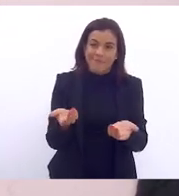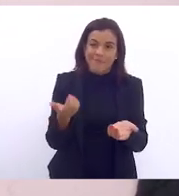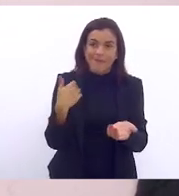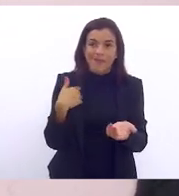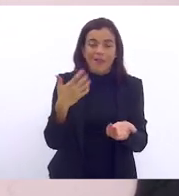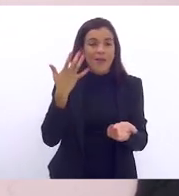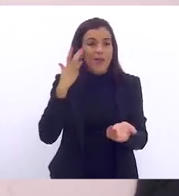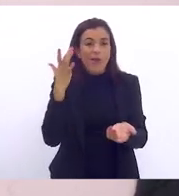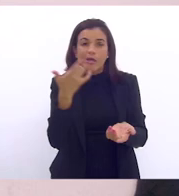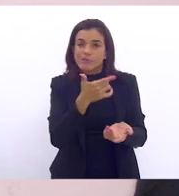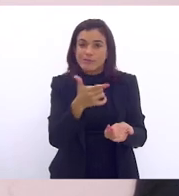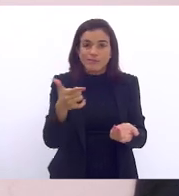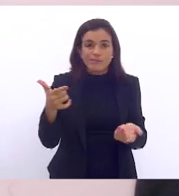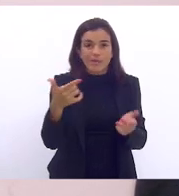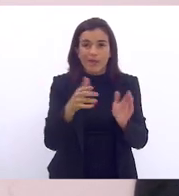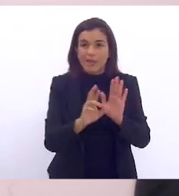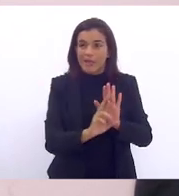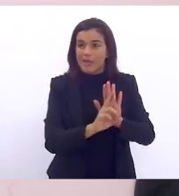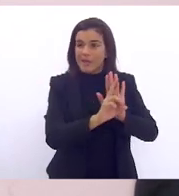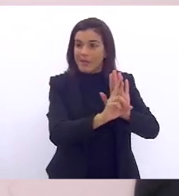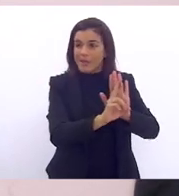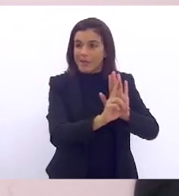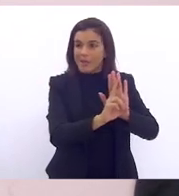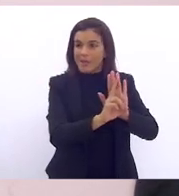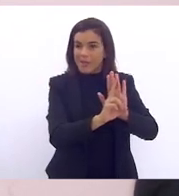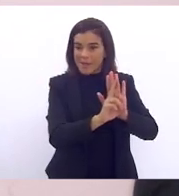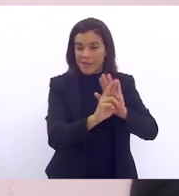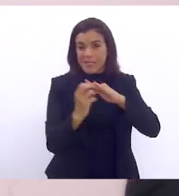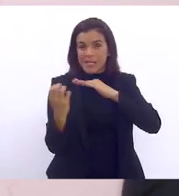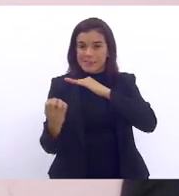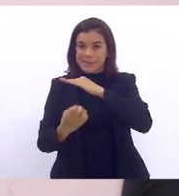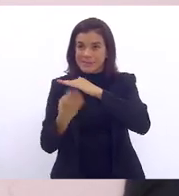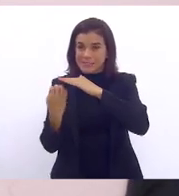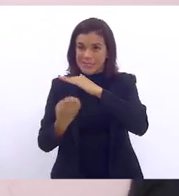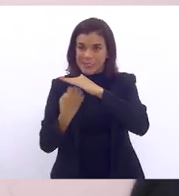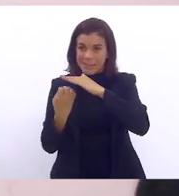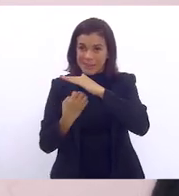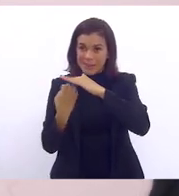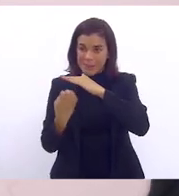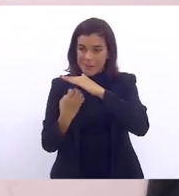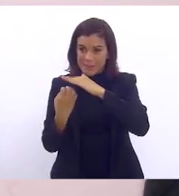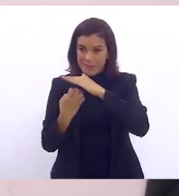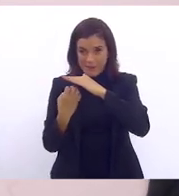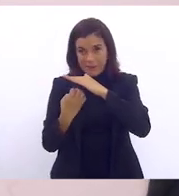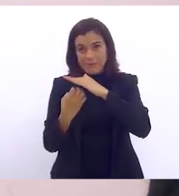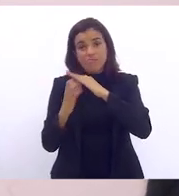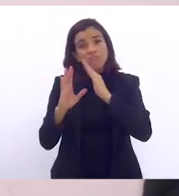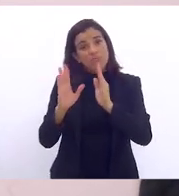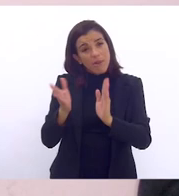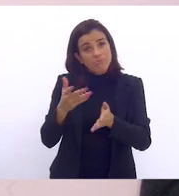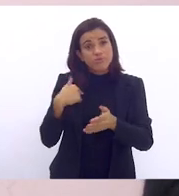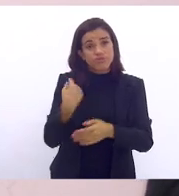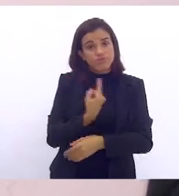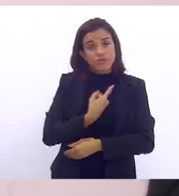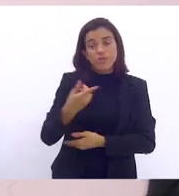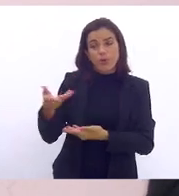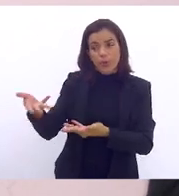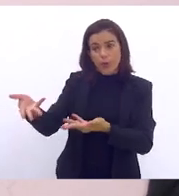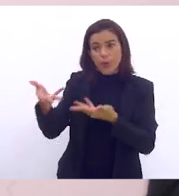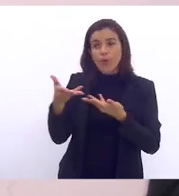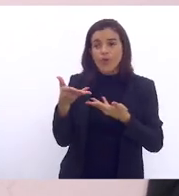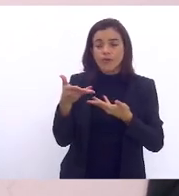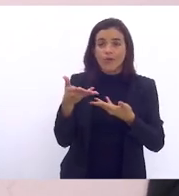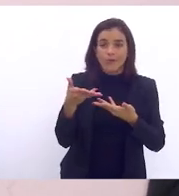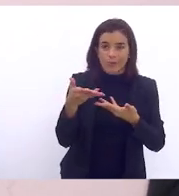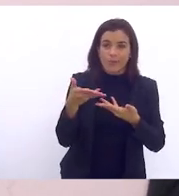tem nenhum representante aqui não é desses dessas empresas apesar de terem sido convidados mas ainda assim